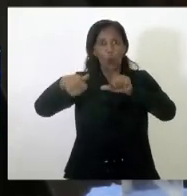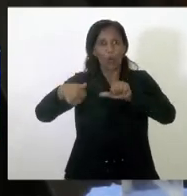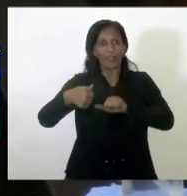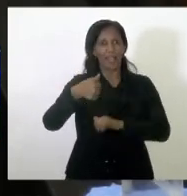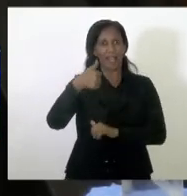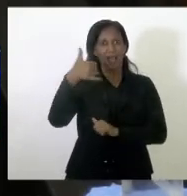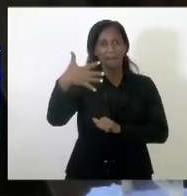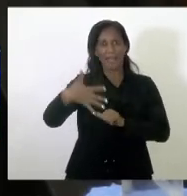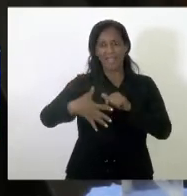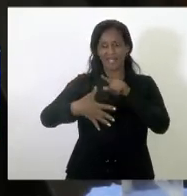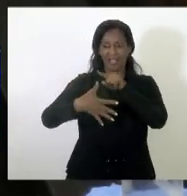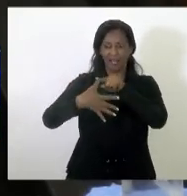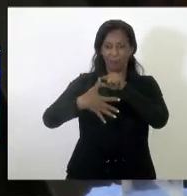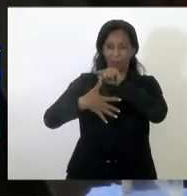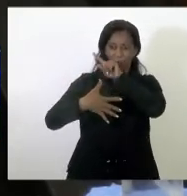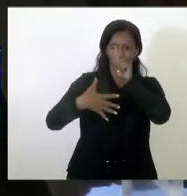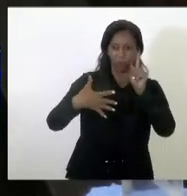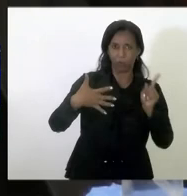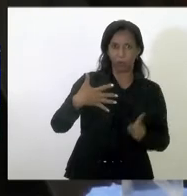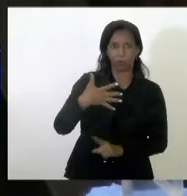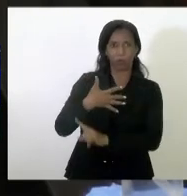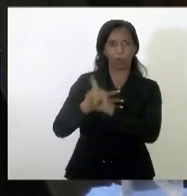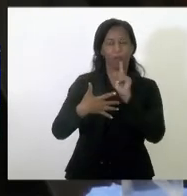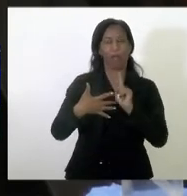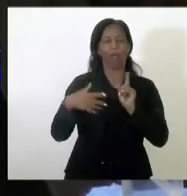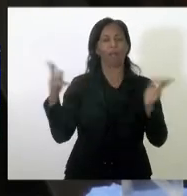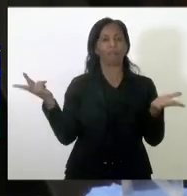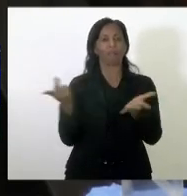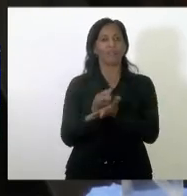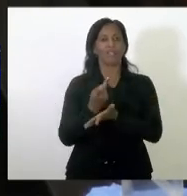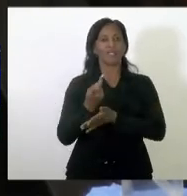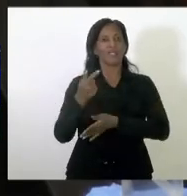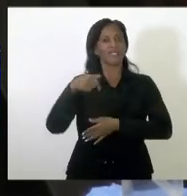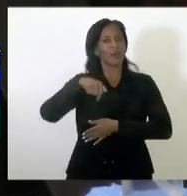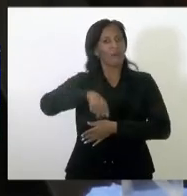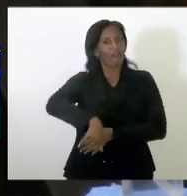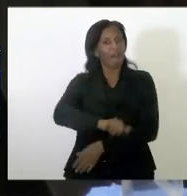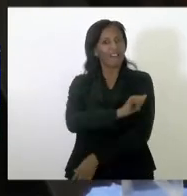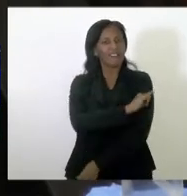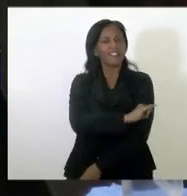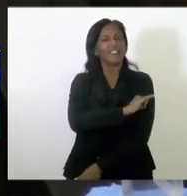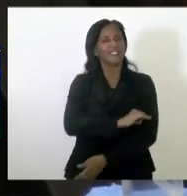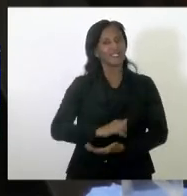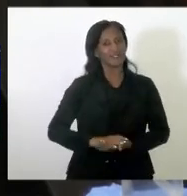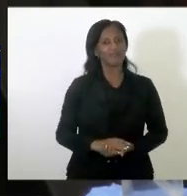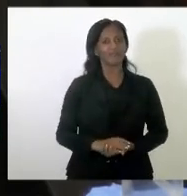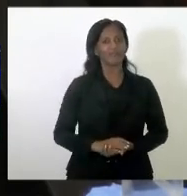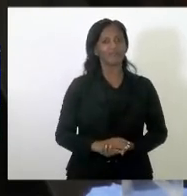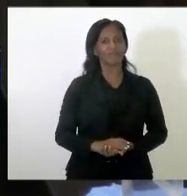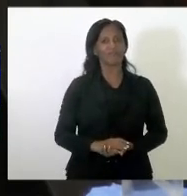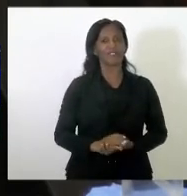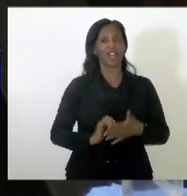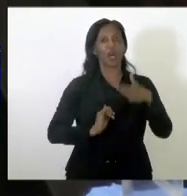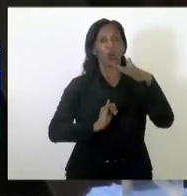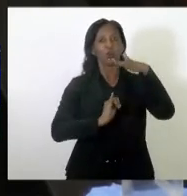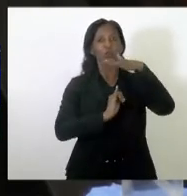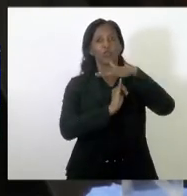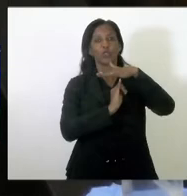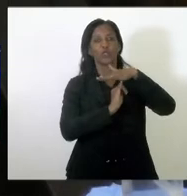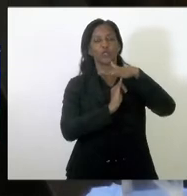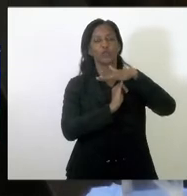Isto aconteceu na cidade do Rio de Janeiro, e me refiro especificamente ao Instituto Benjamin